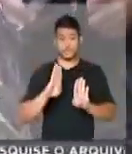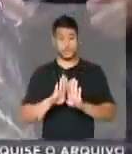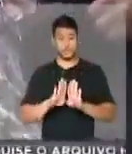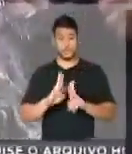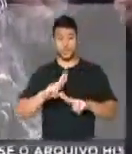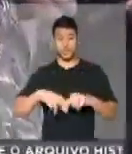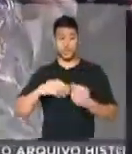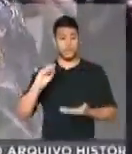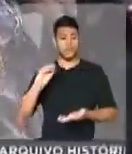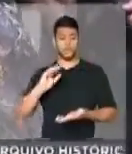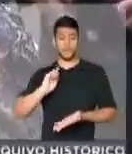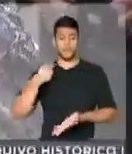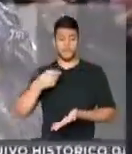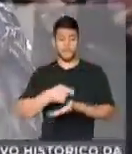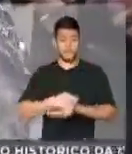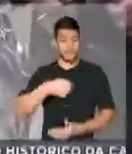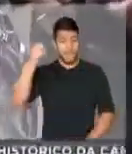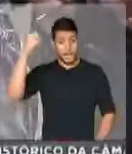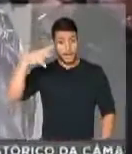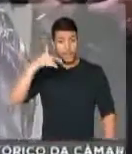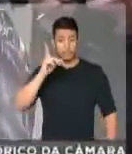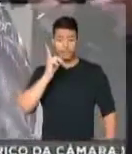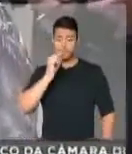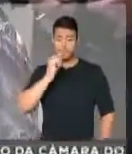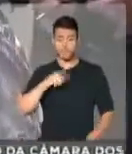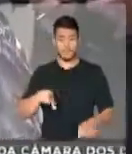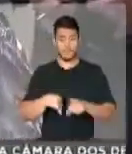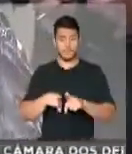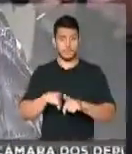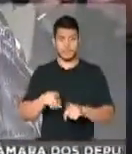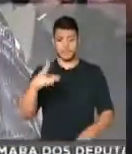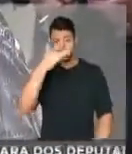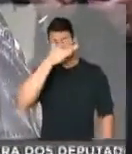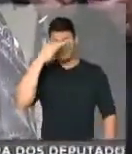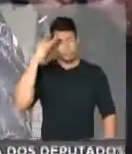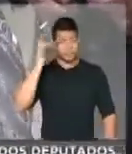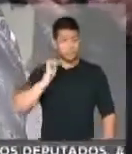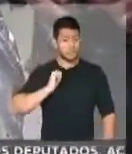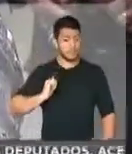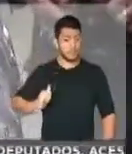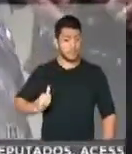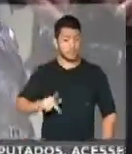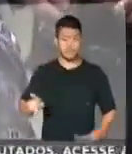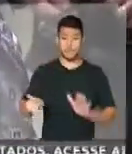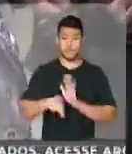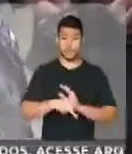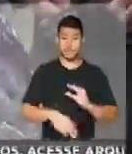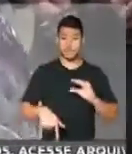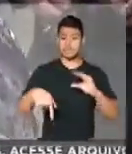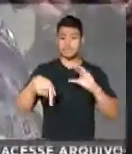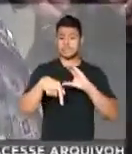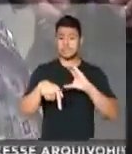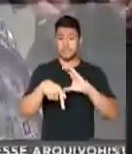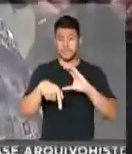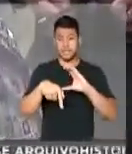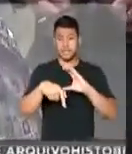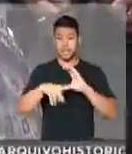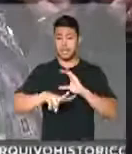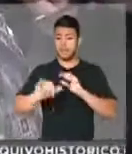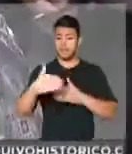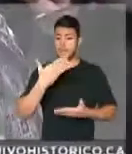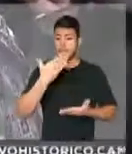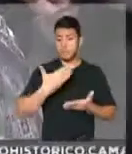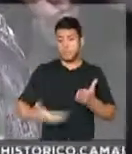de pagamento de luz, água. Os bolsistas do CNPq e do CAPES estão em risco, ou seja,